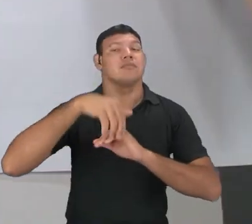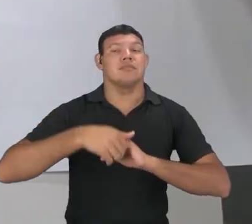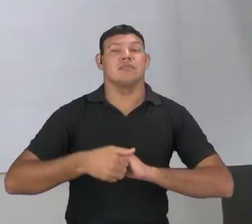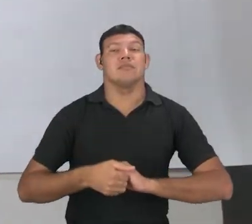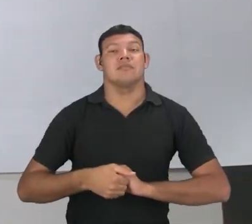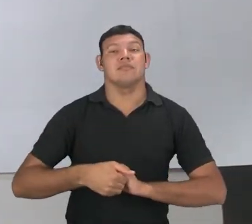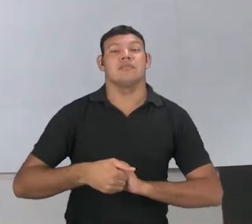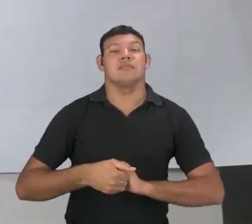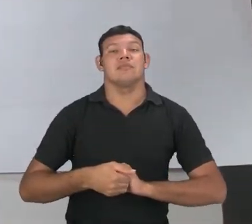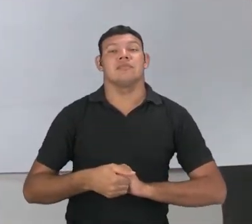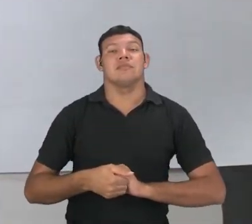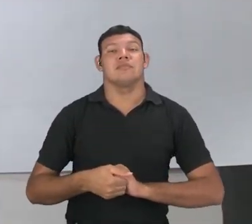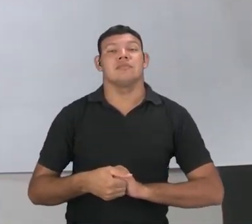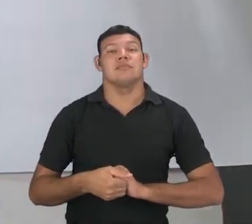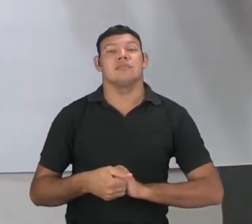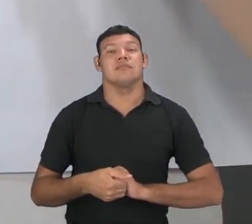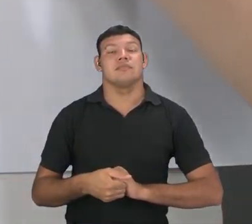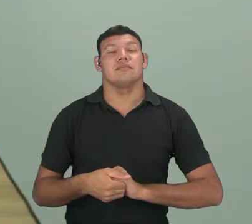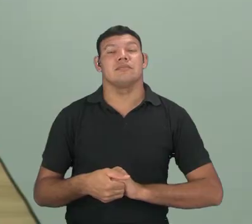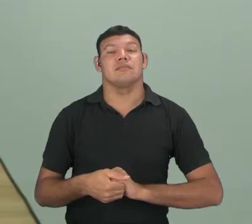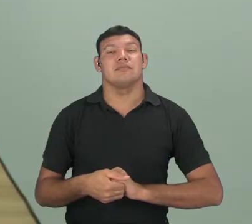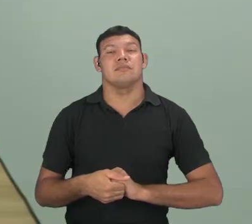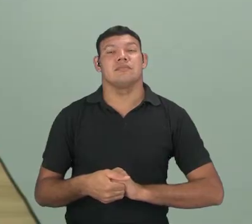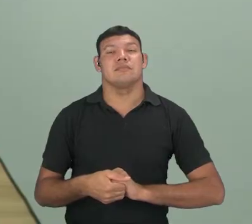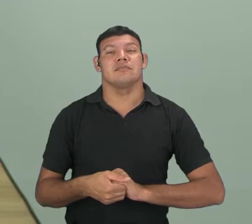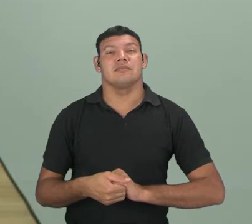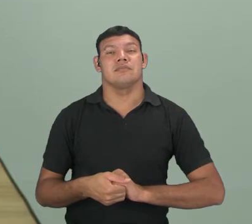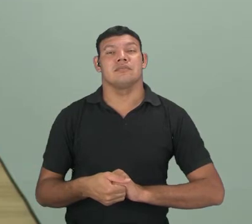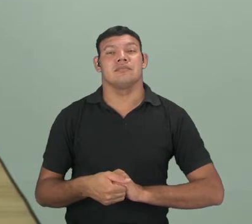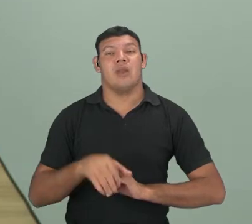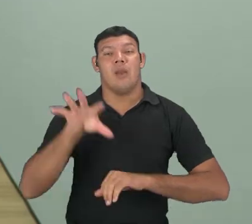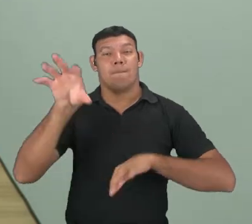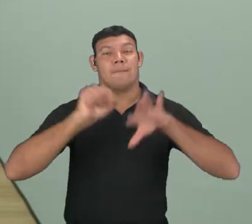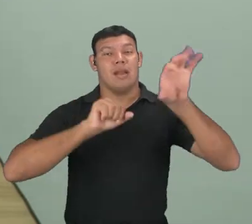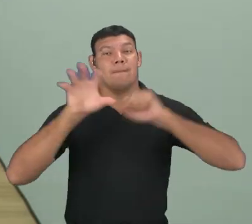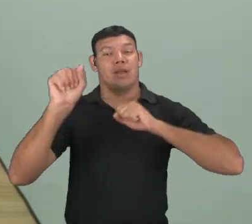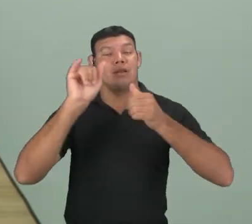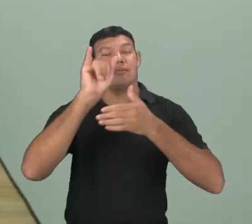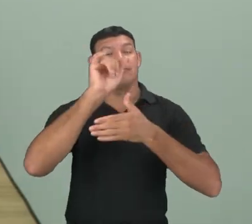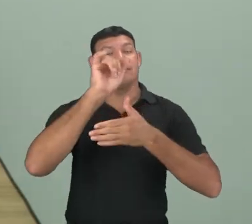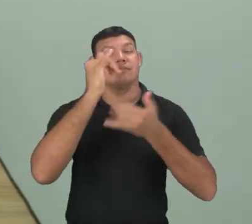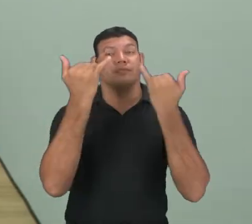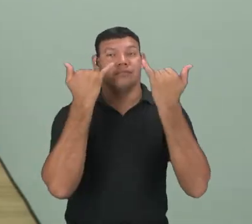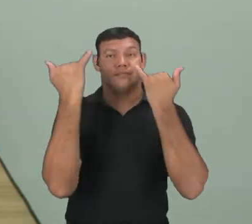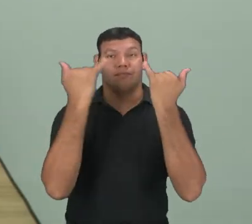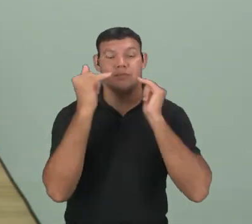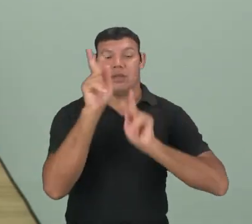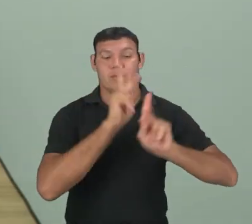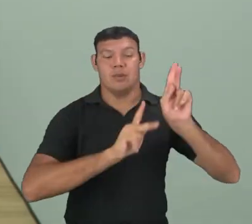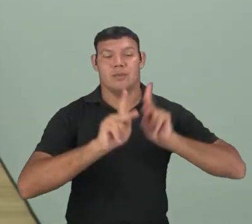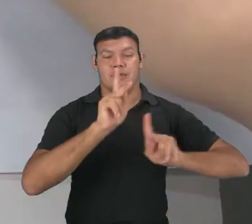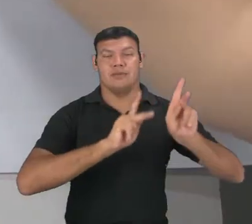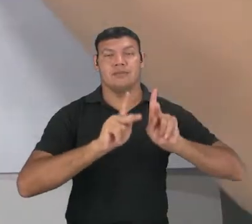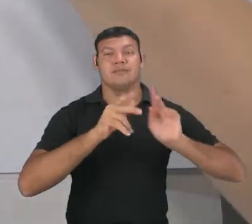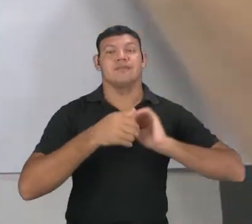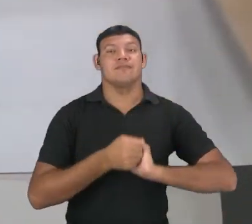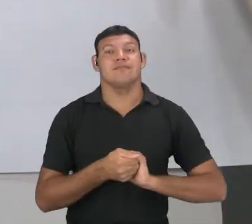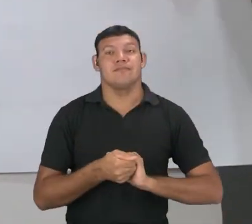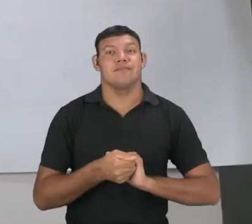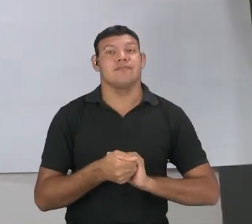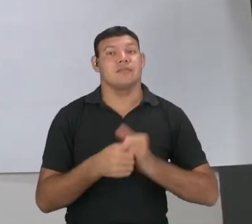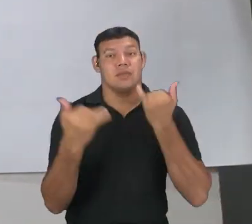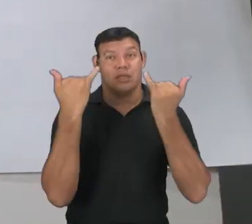A região norte, feito aqui, colhido dado da população dessa região. Olha